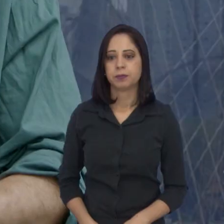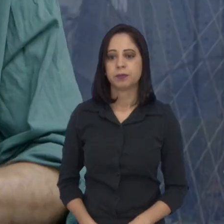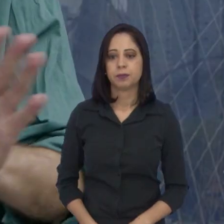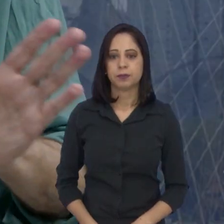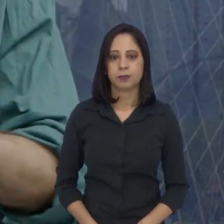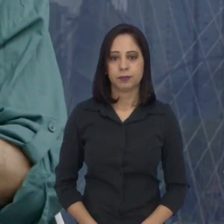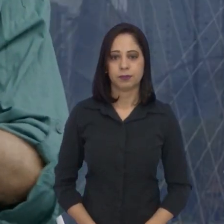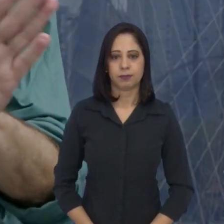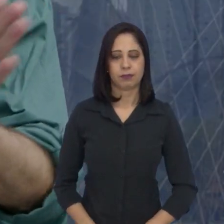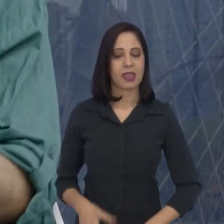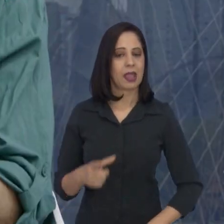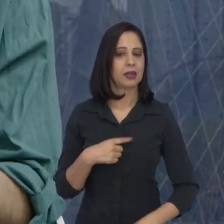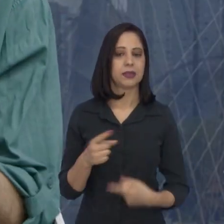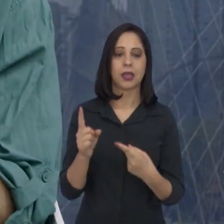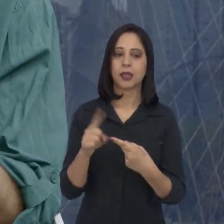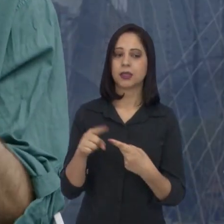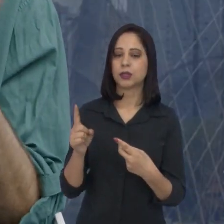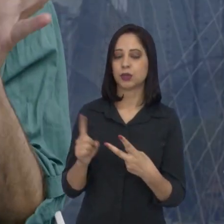há duas